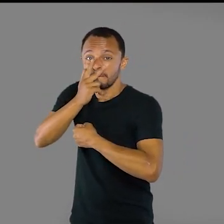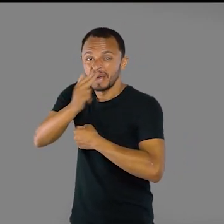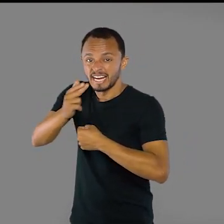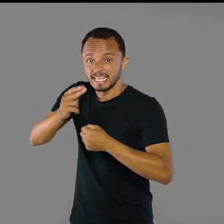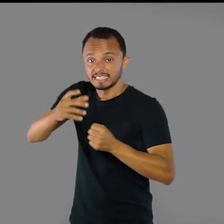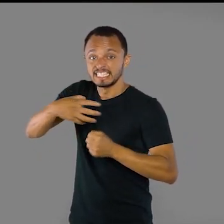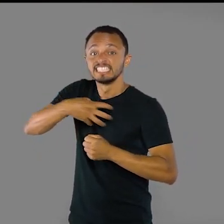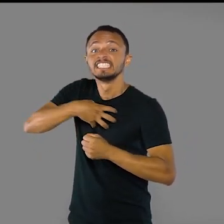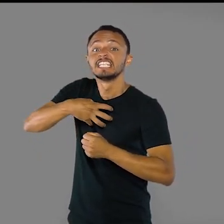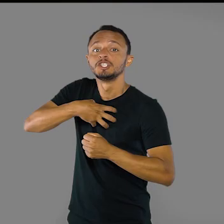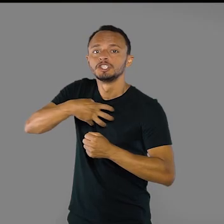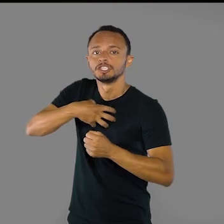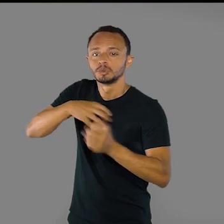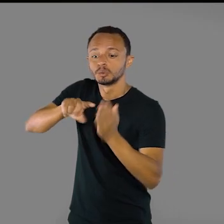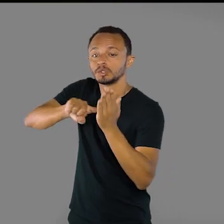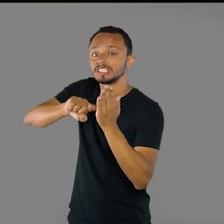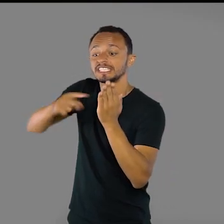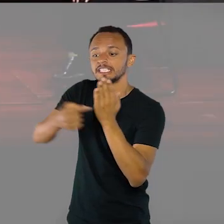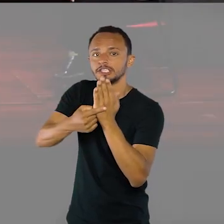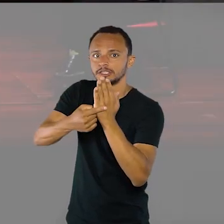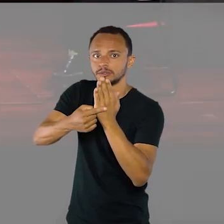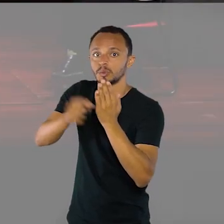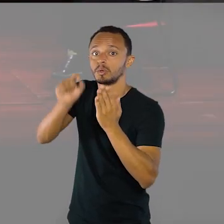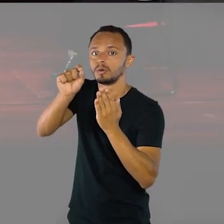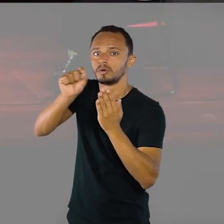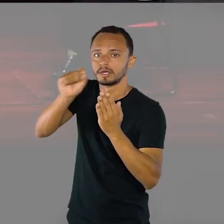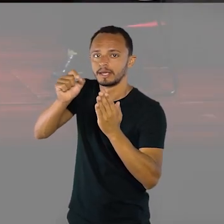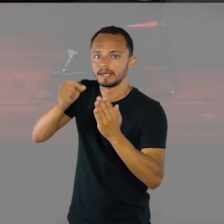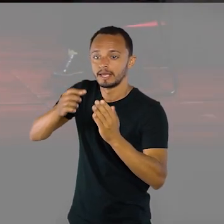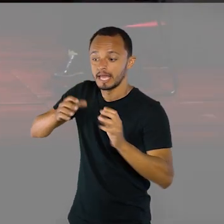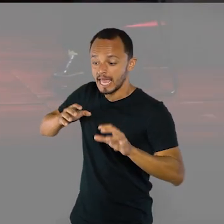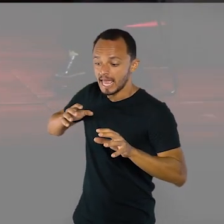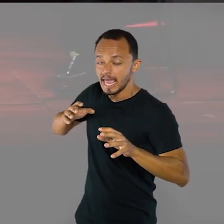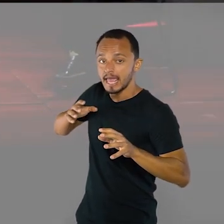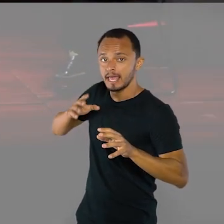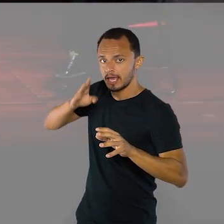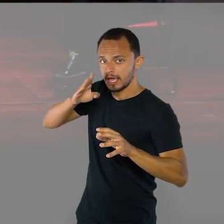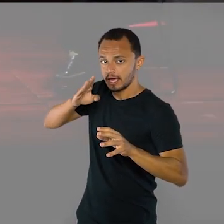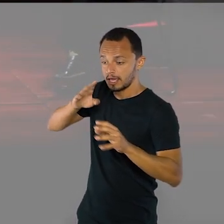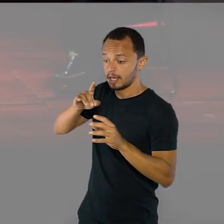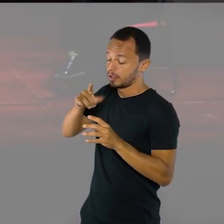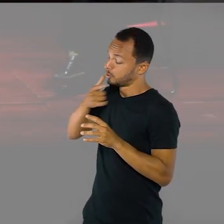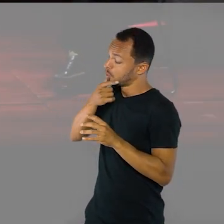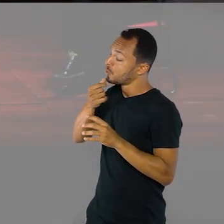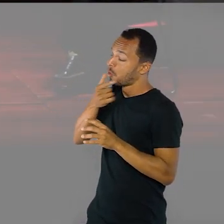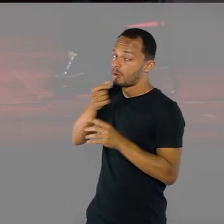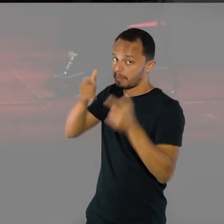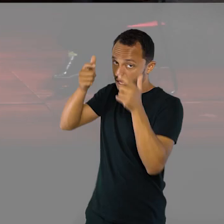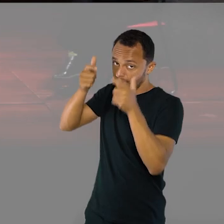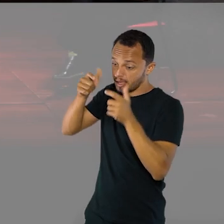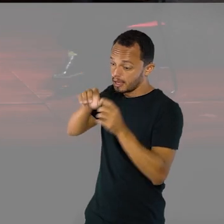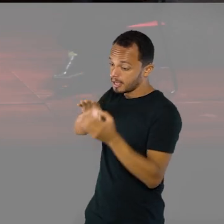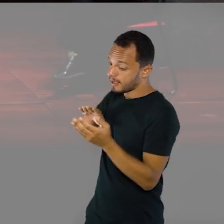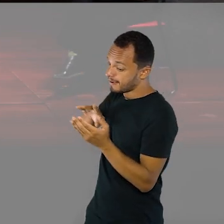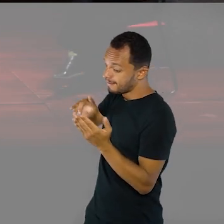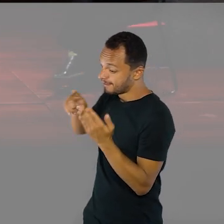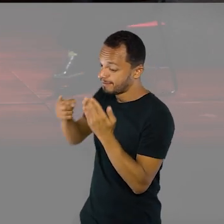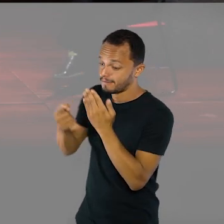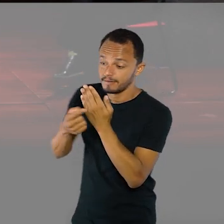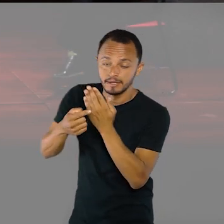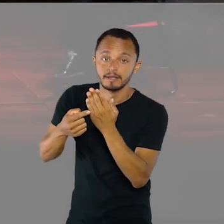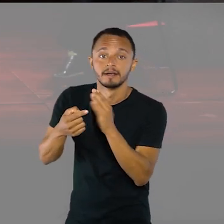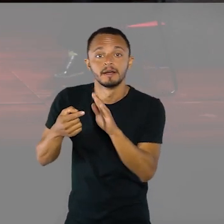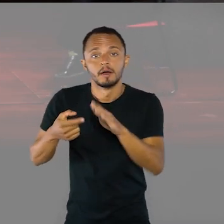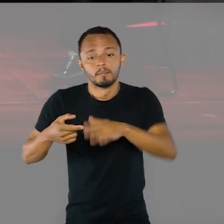num chefe militar. Pode virar. Essa é a propaganda de abertura. Vocês vejam como Pedro Américo vai virando um grande pano